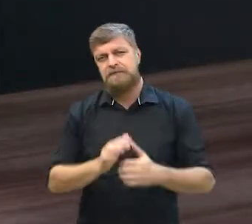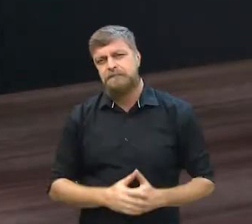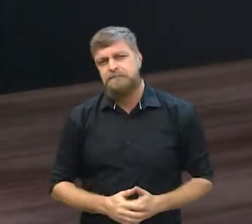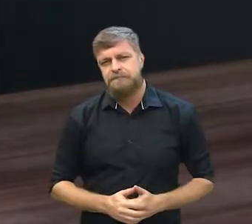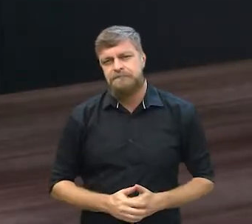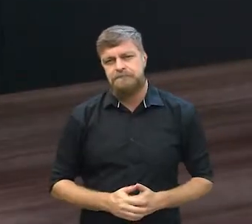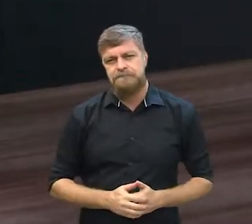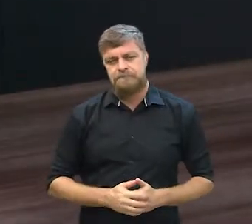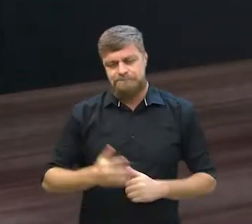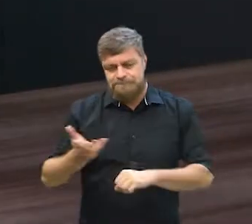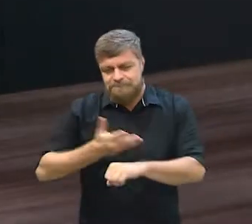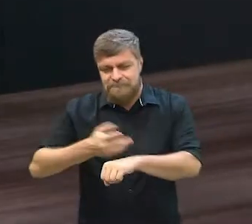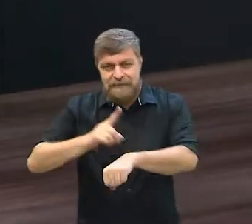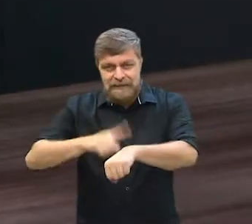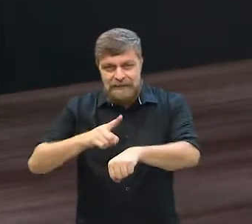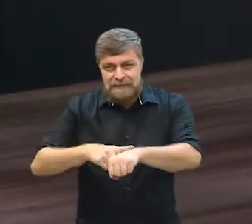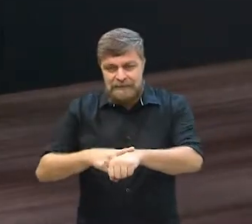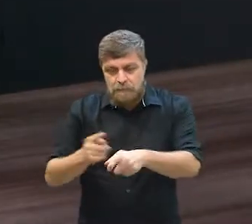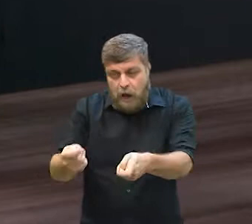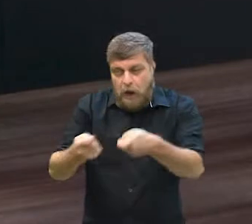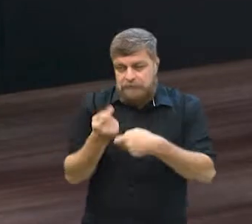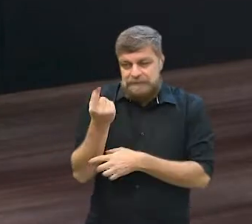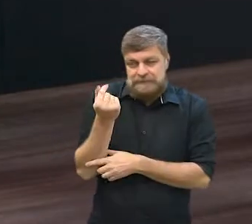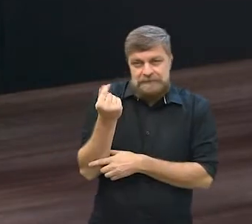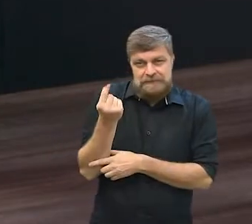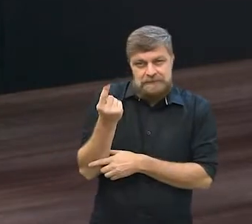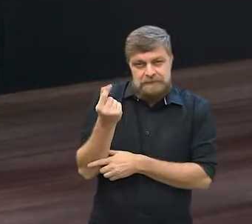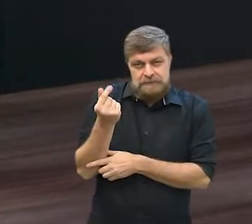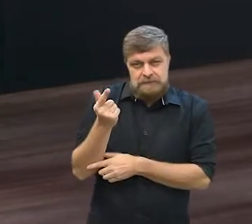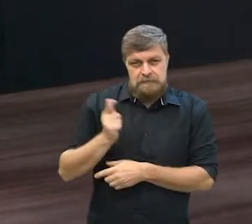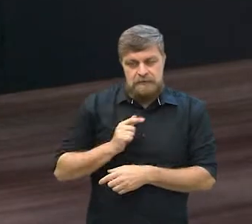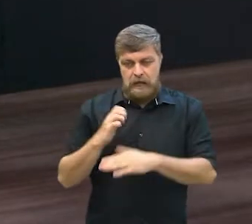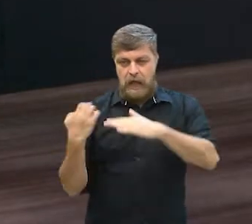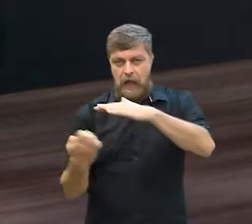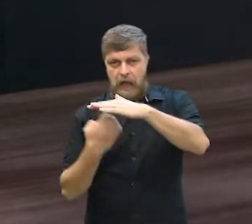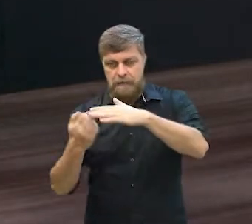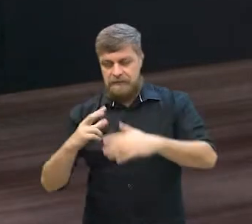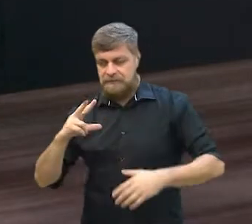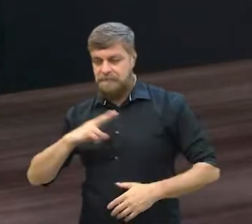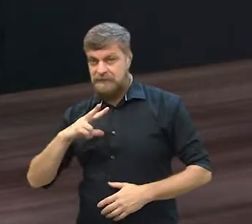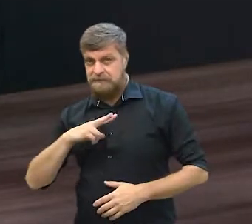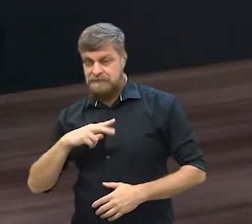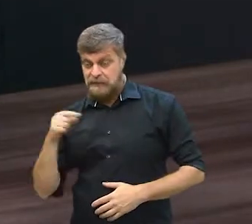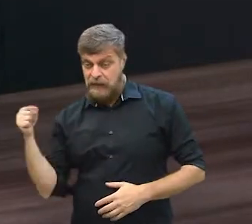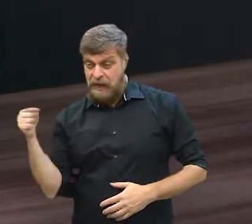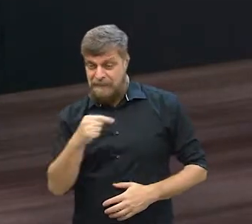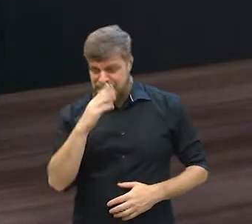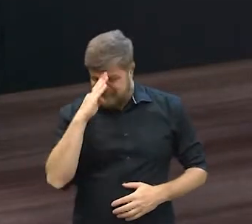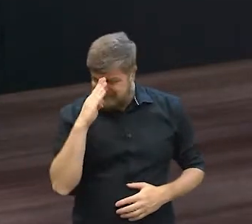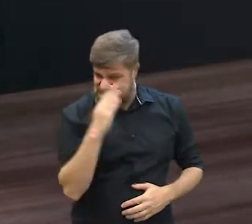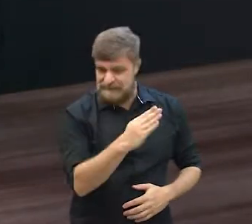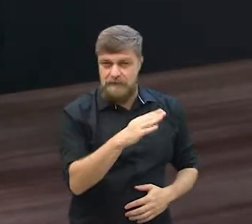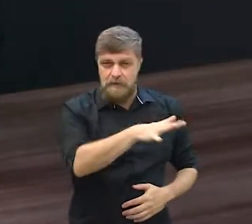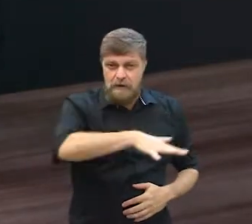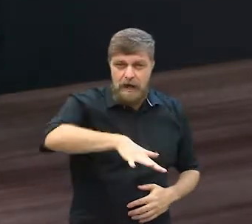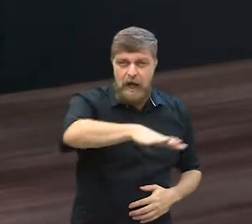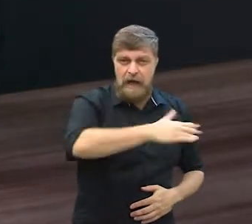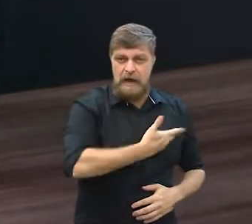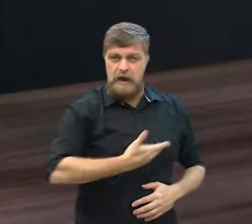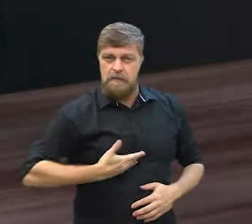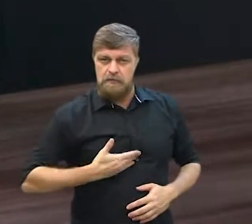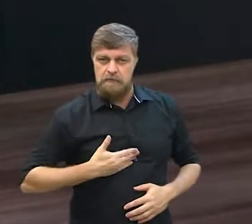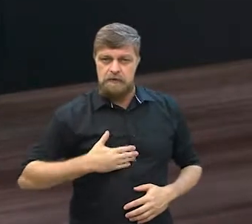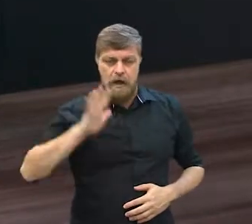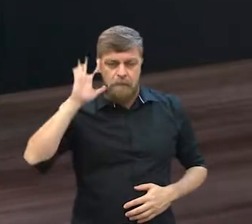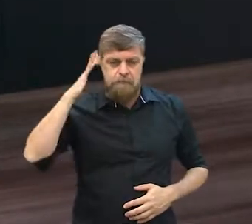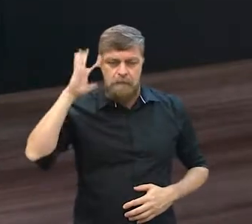gente sempre pensa em otimizar tempo e dinheiro para as empresas privadas, mas, por exemplo, com esse trabalho,